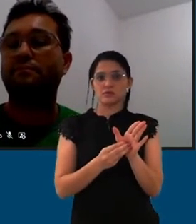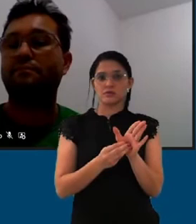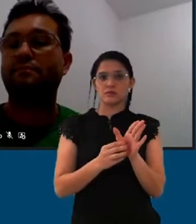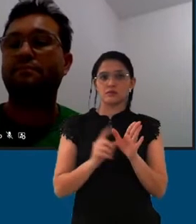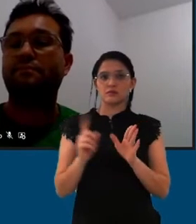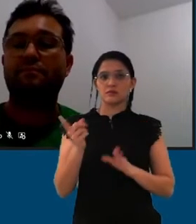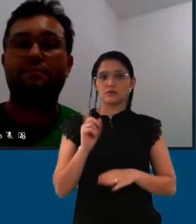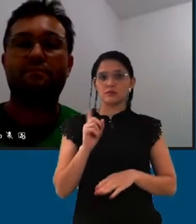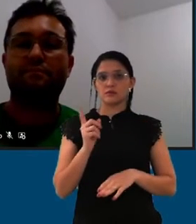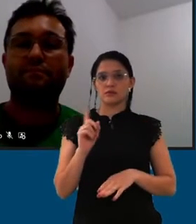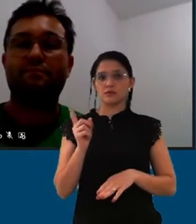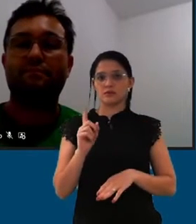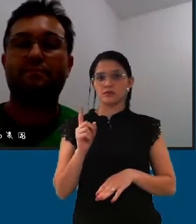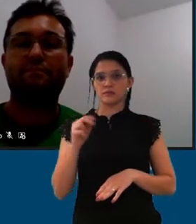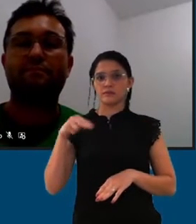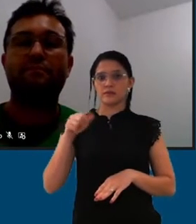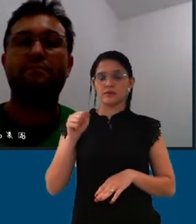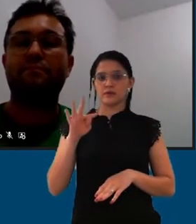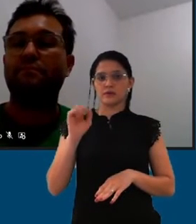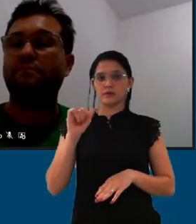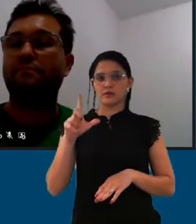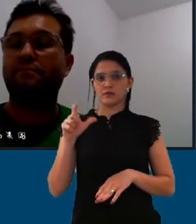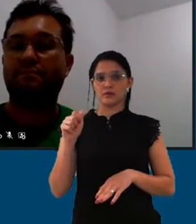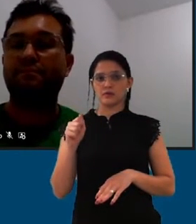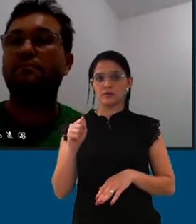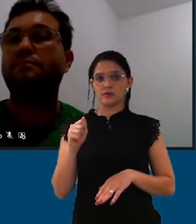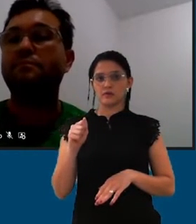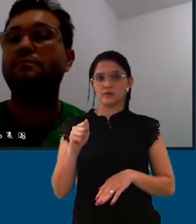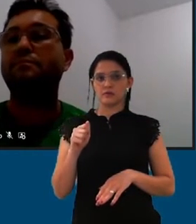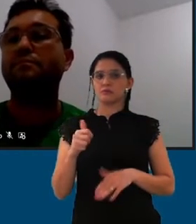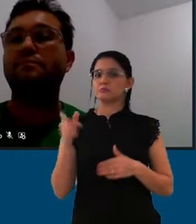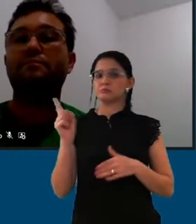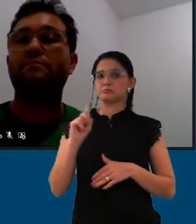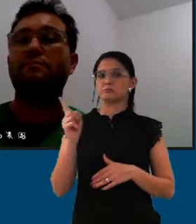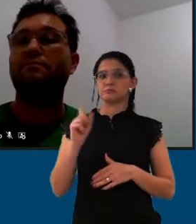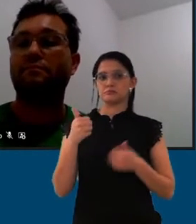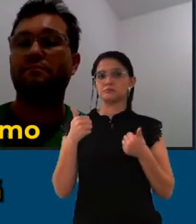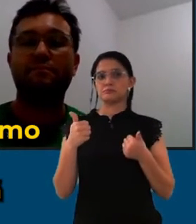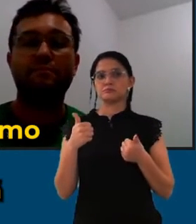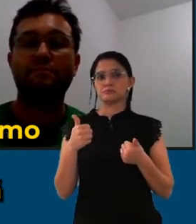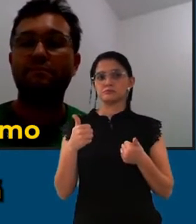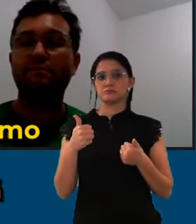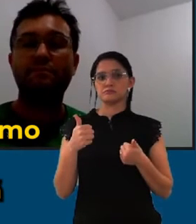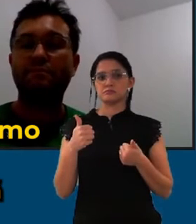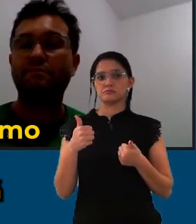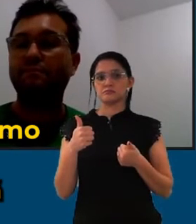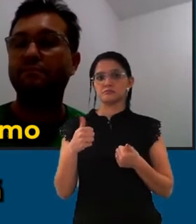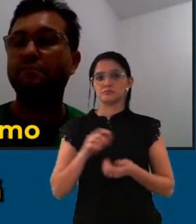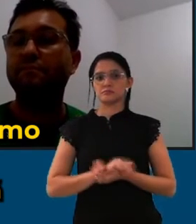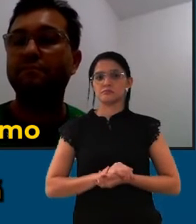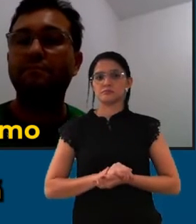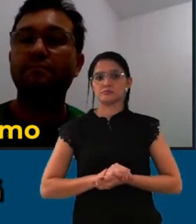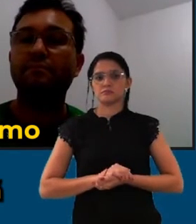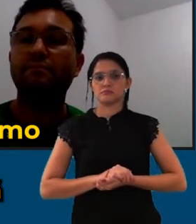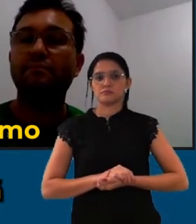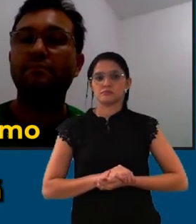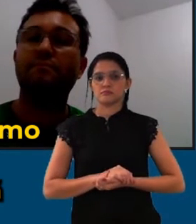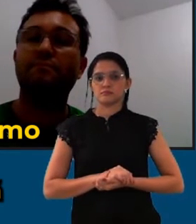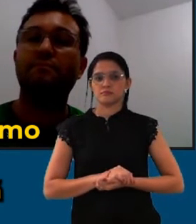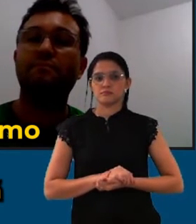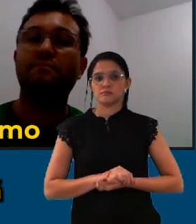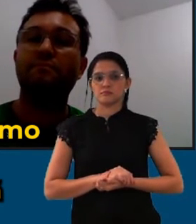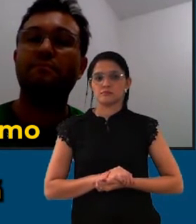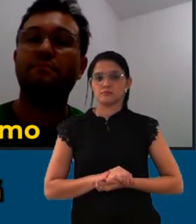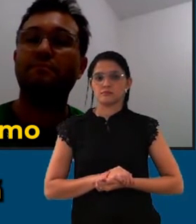Natália? Também não, né? Algo acrescentar da minha parte do jurídico, não. Eu mesma farei o encaminhamento, tá, doutor Maroja?